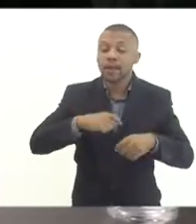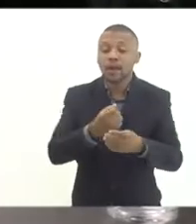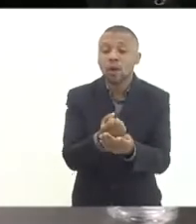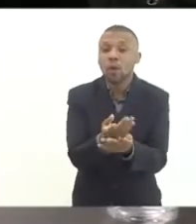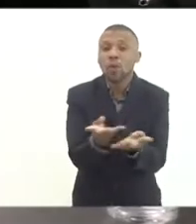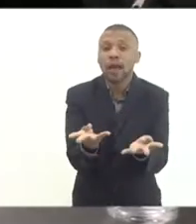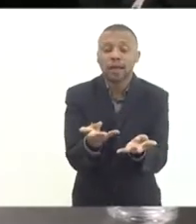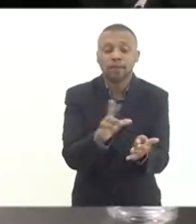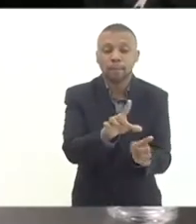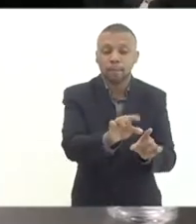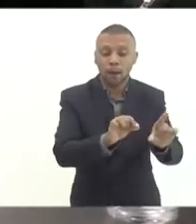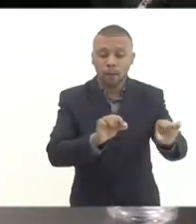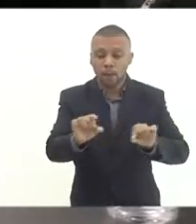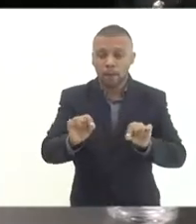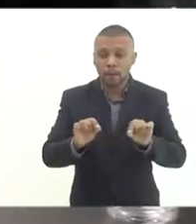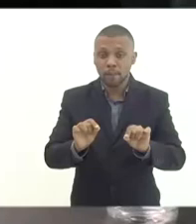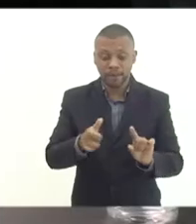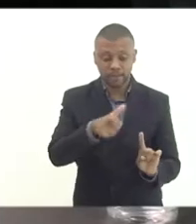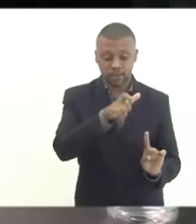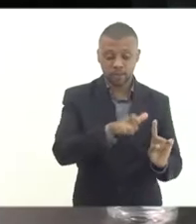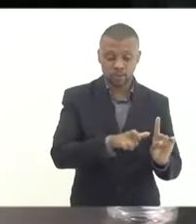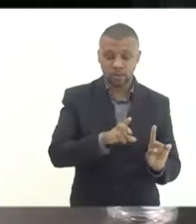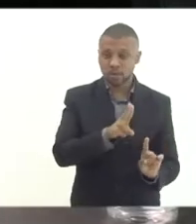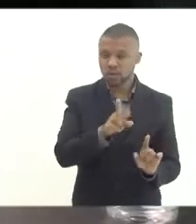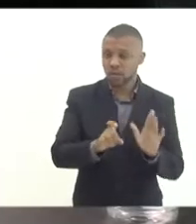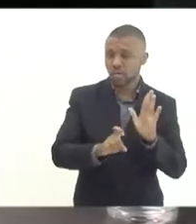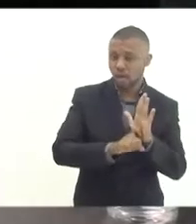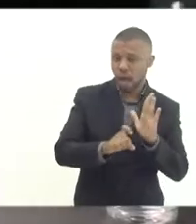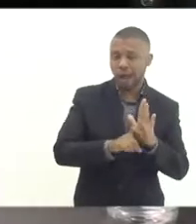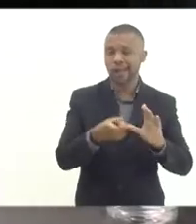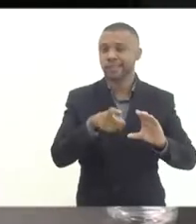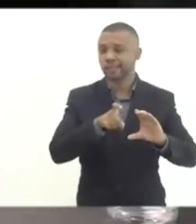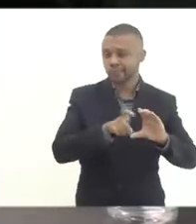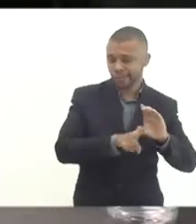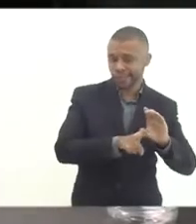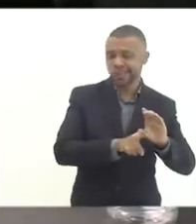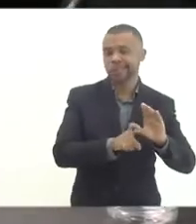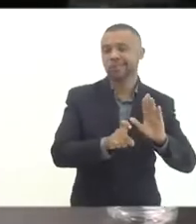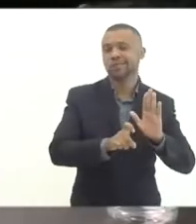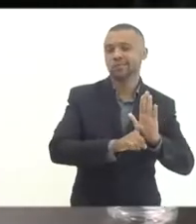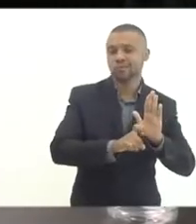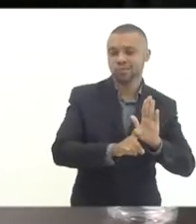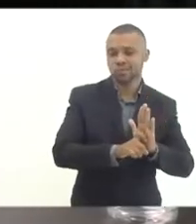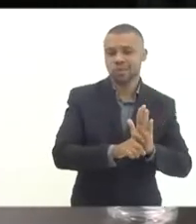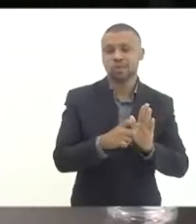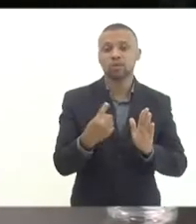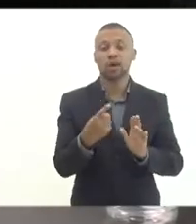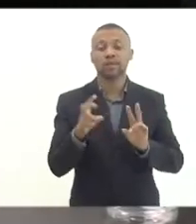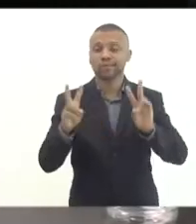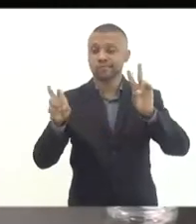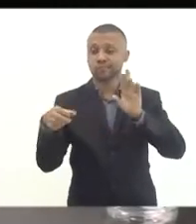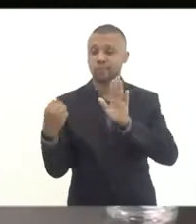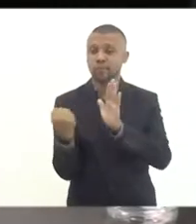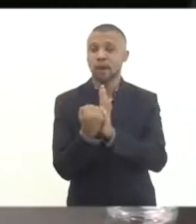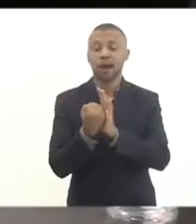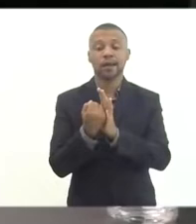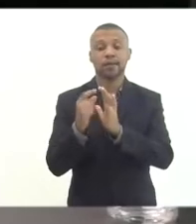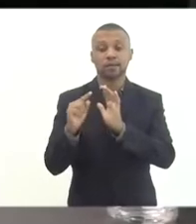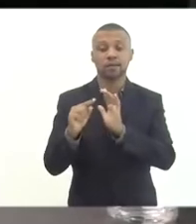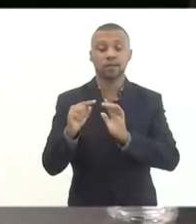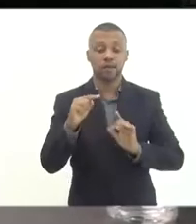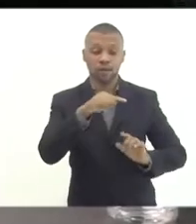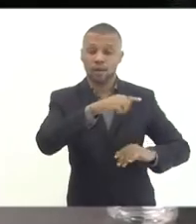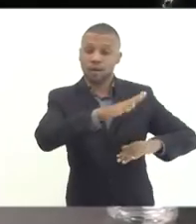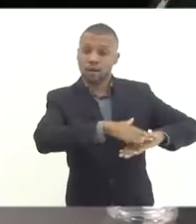leque de opções o usuário possa como a nossa o nosso tema né a nossa logo da campanha Você no